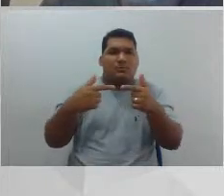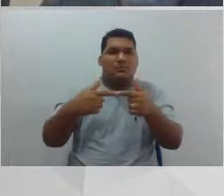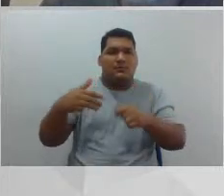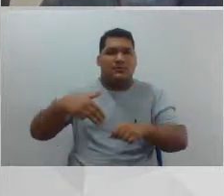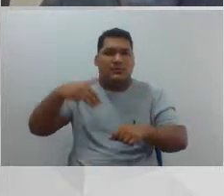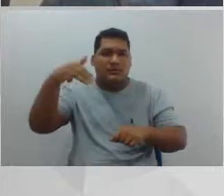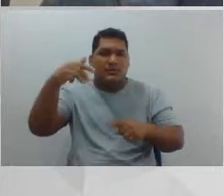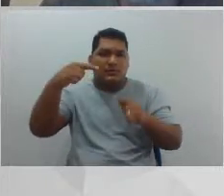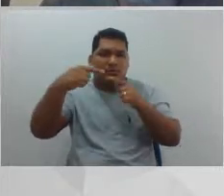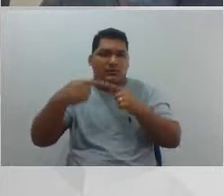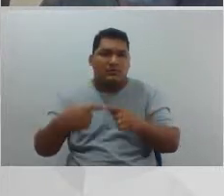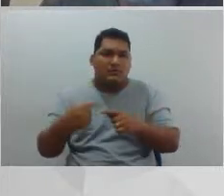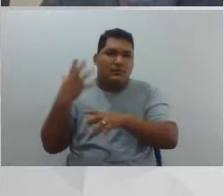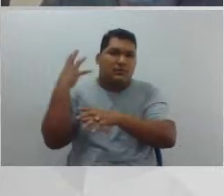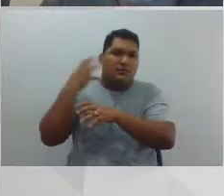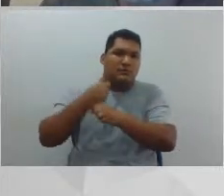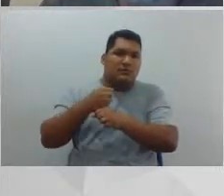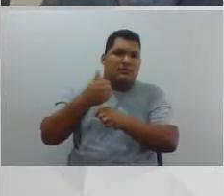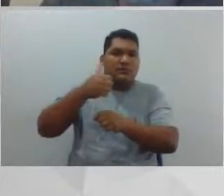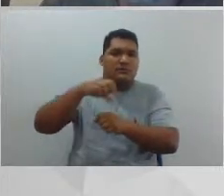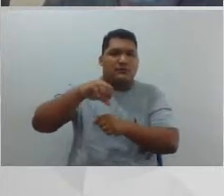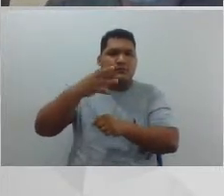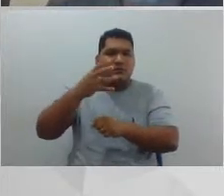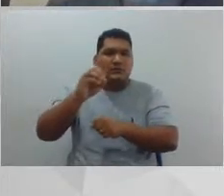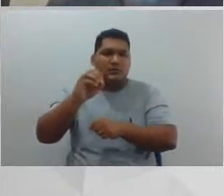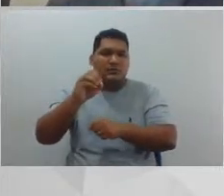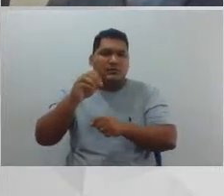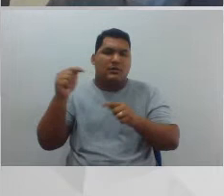1940, 42, né? Continua a mesma ideia aqui.